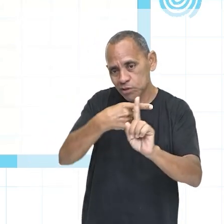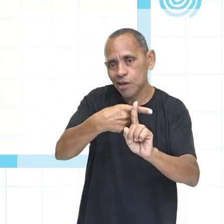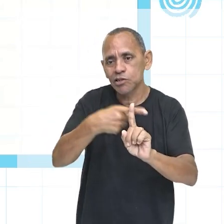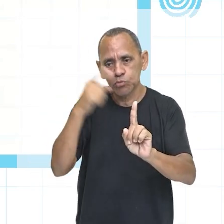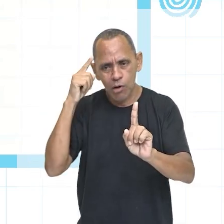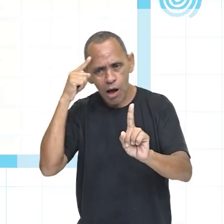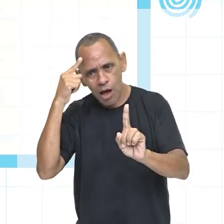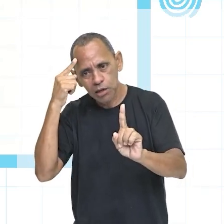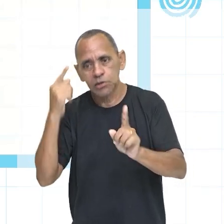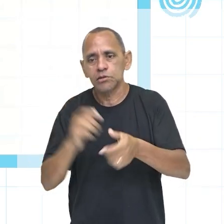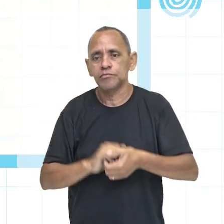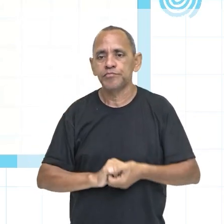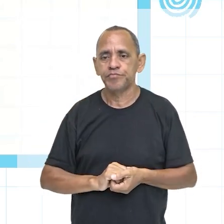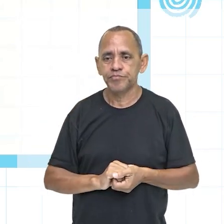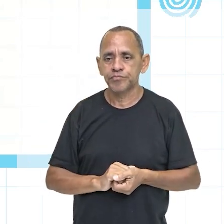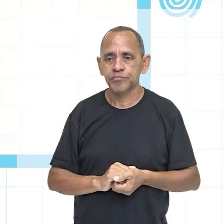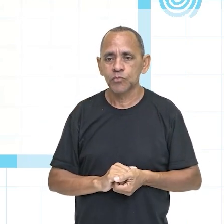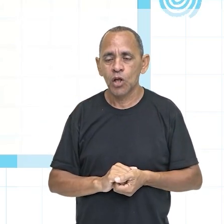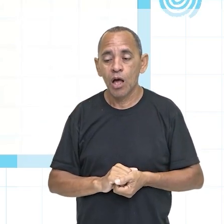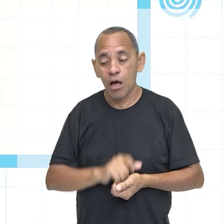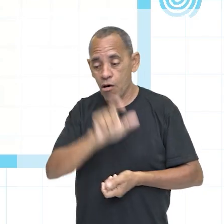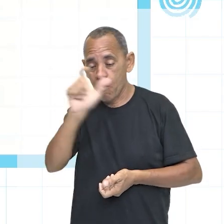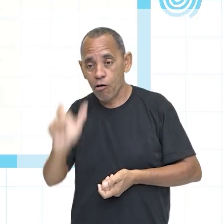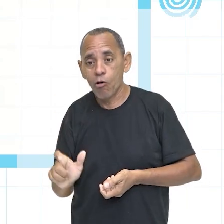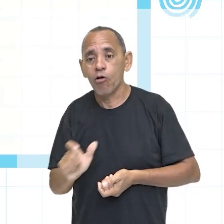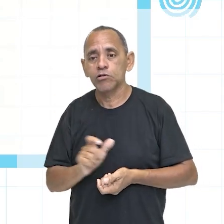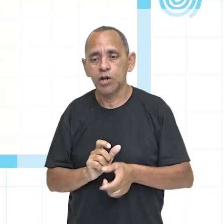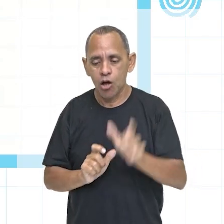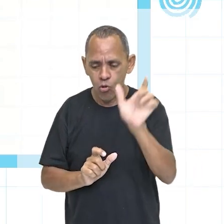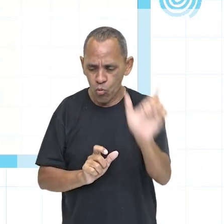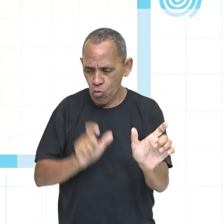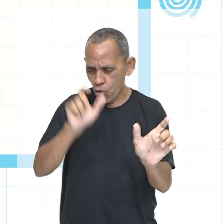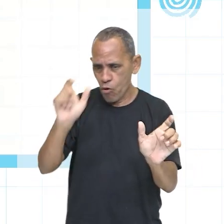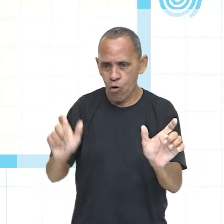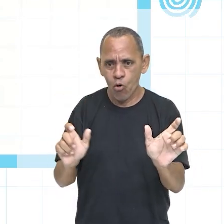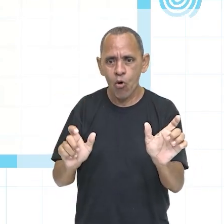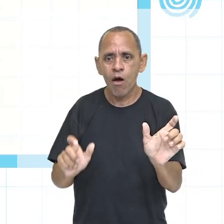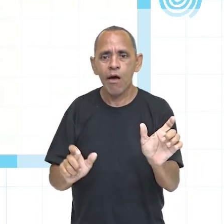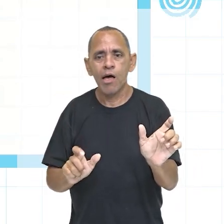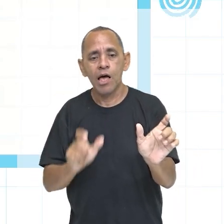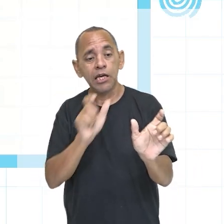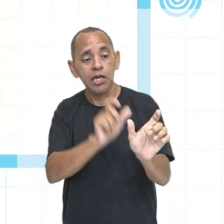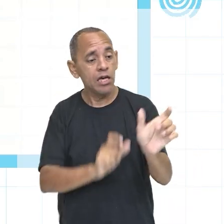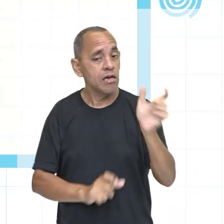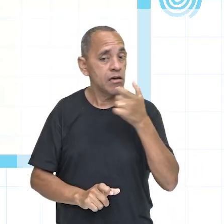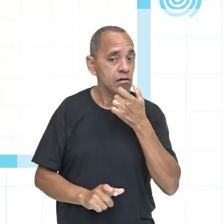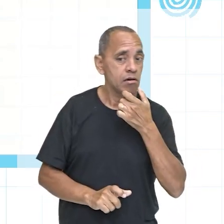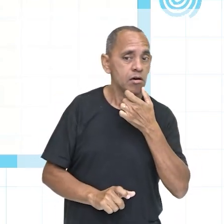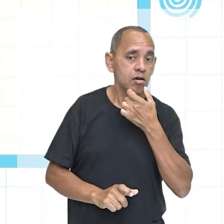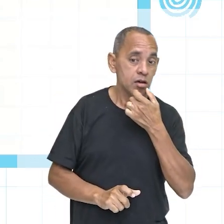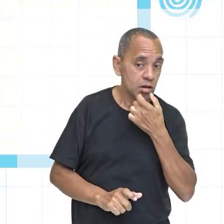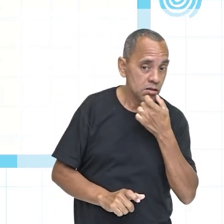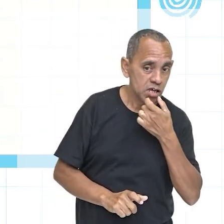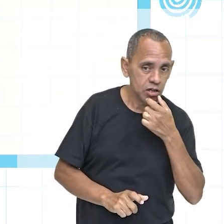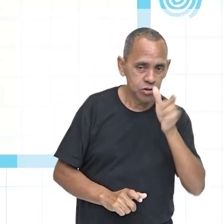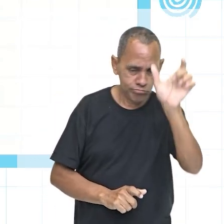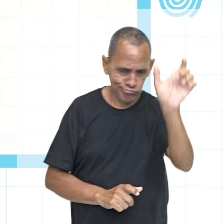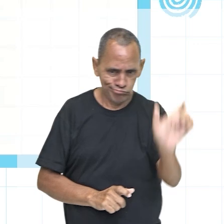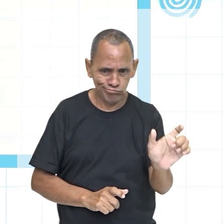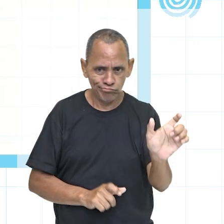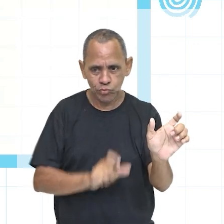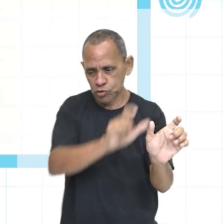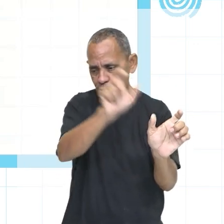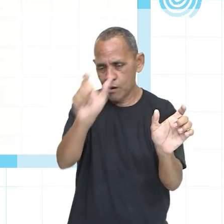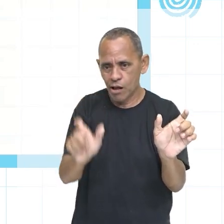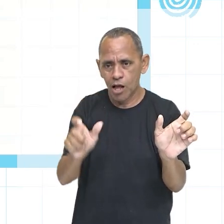oposição, não é? Então, o que vocês acham? Bom, a primeira eu tenho certeza que vocês já sabem onde vai ficar, né? De